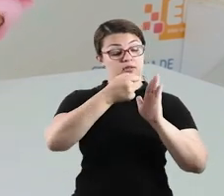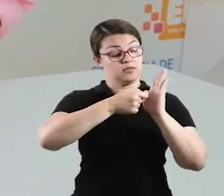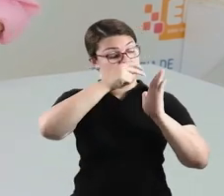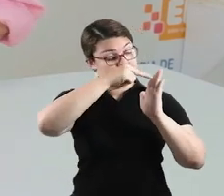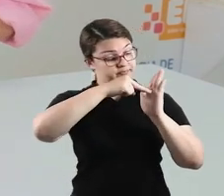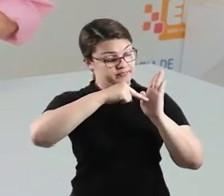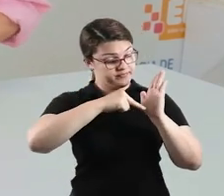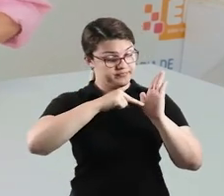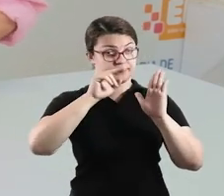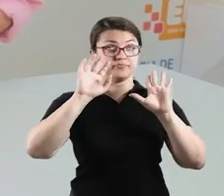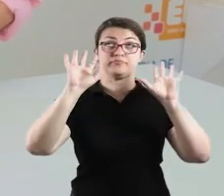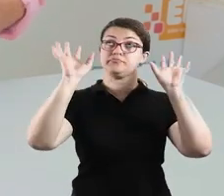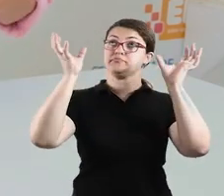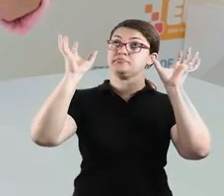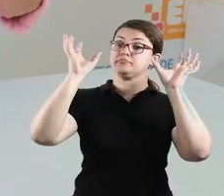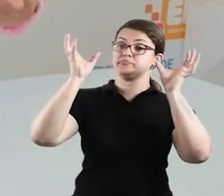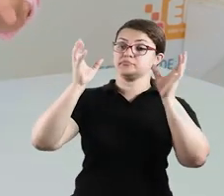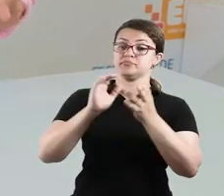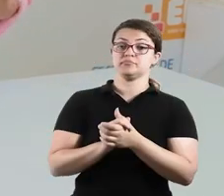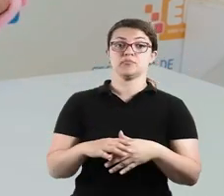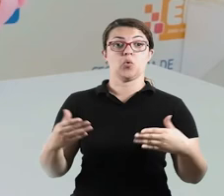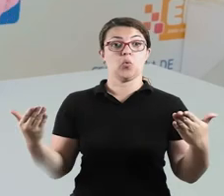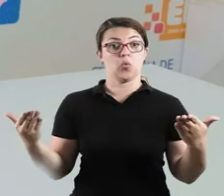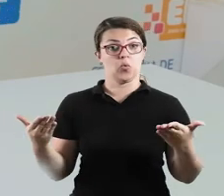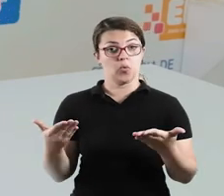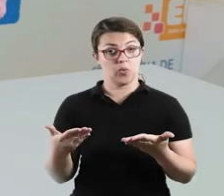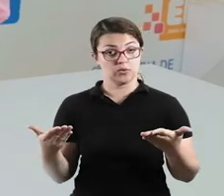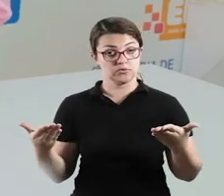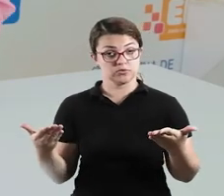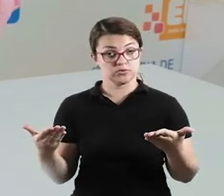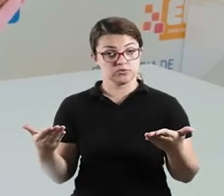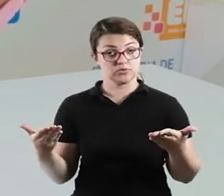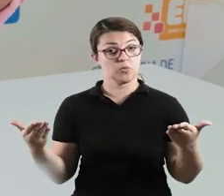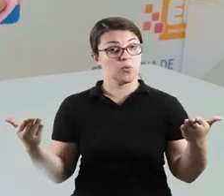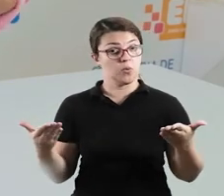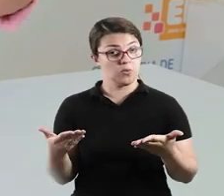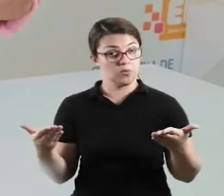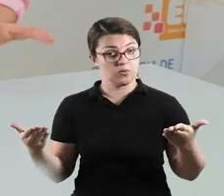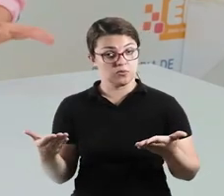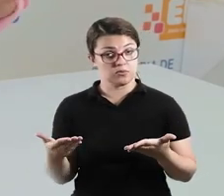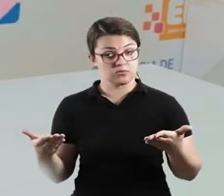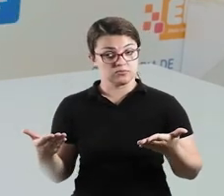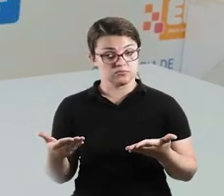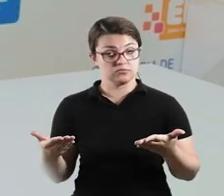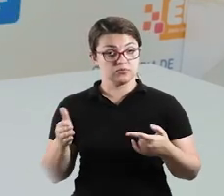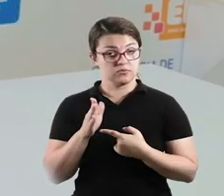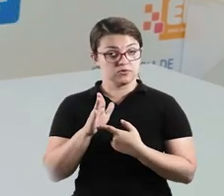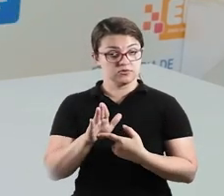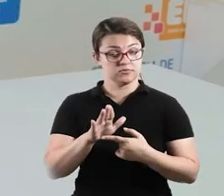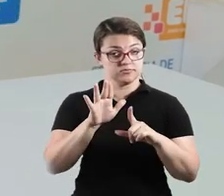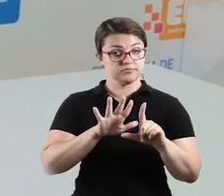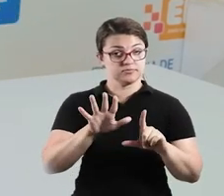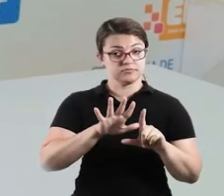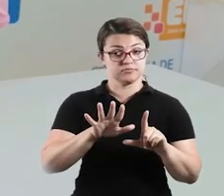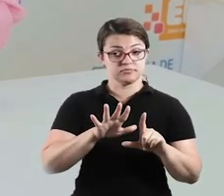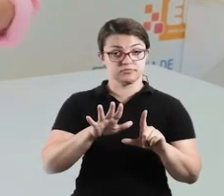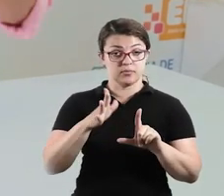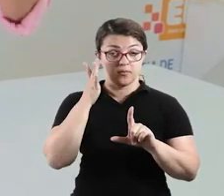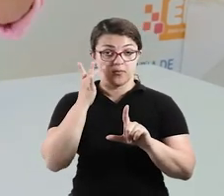logo abaixo. Ou seja, hoje é o que está escrito. Não estou falando de hoje, é o que está na